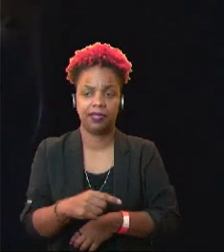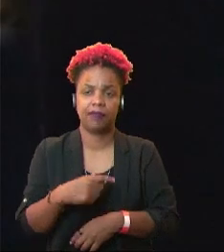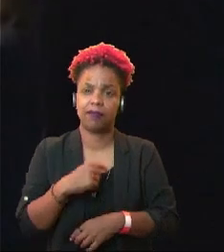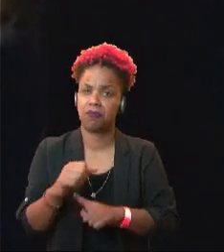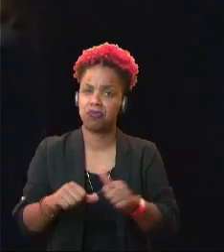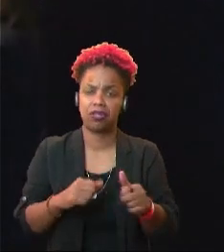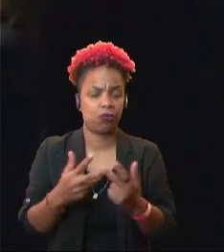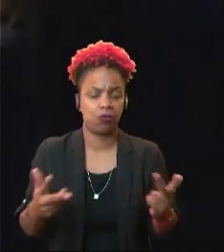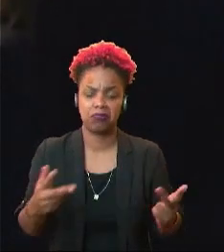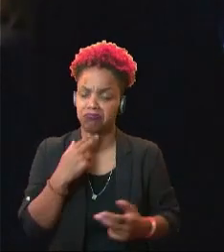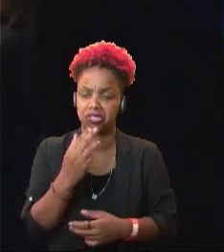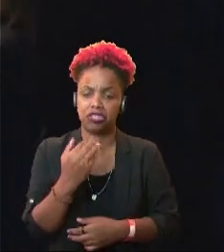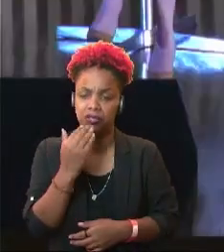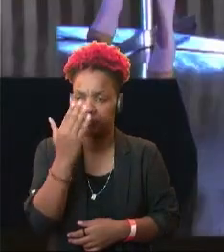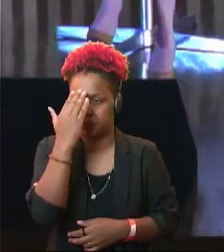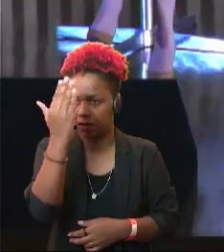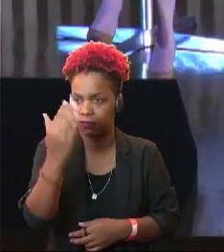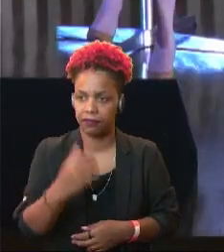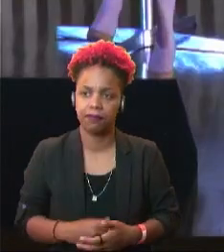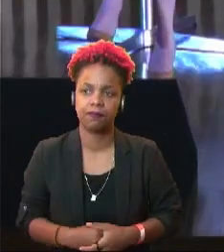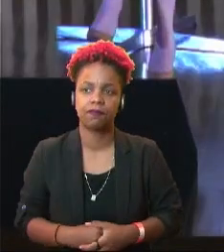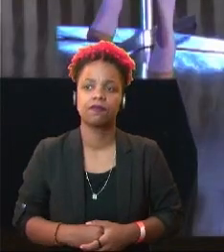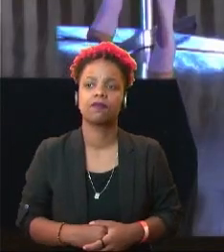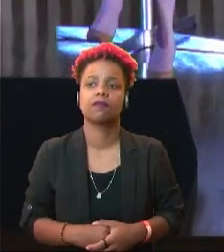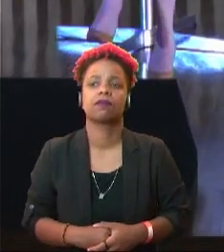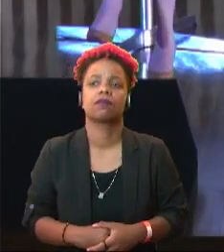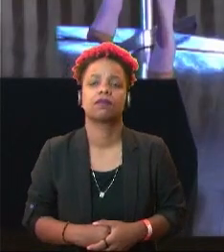muito. Obrigado. Obrigado.